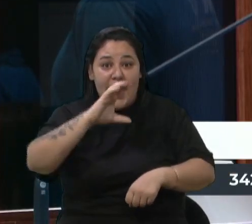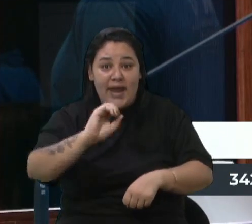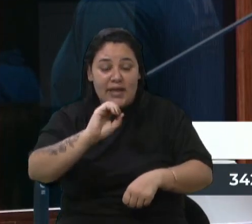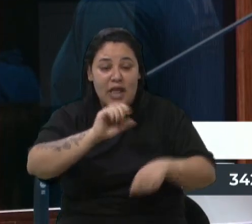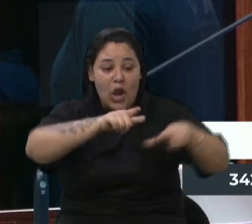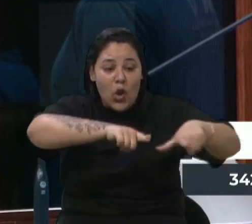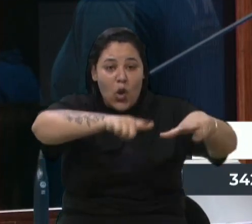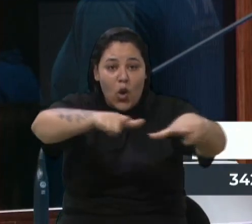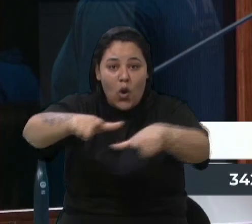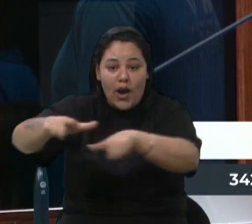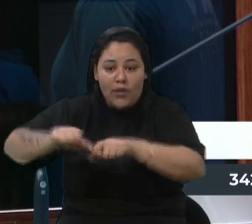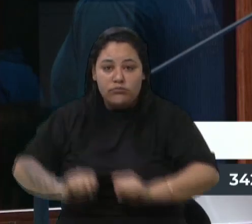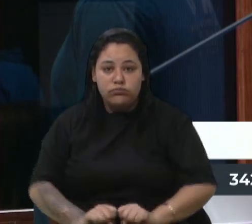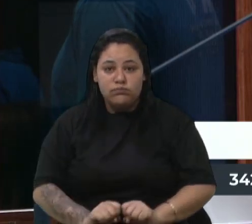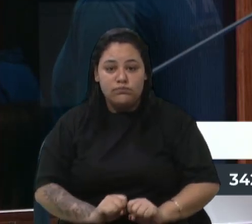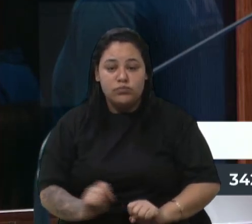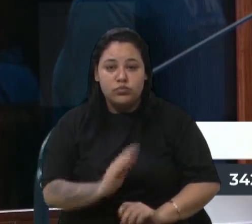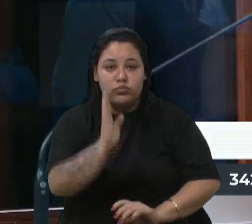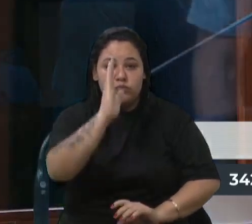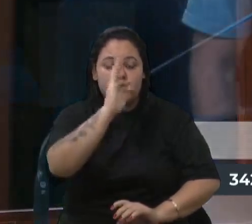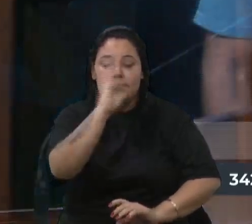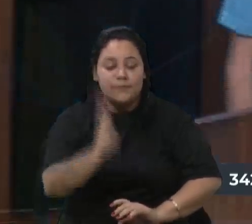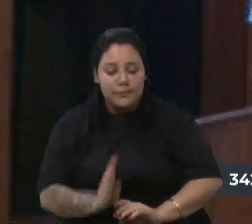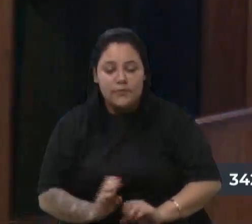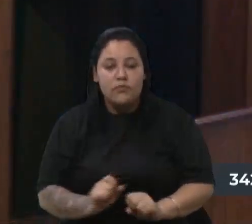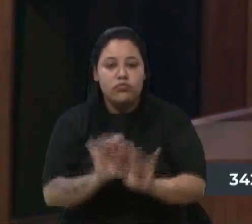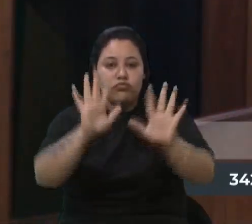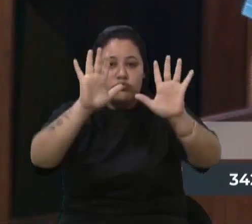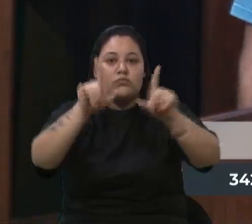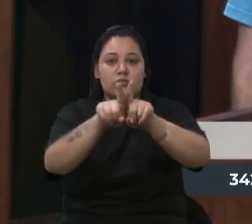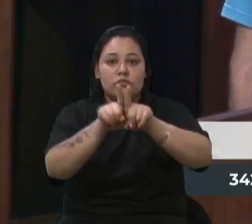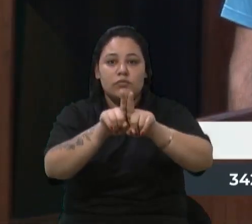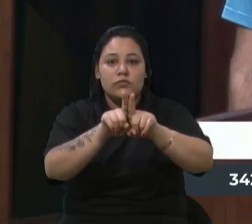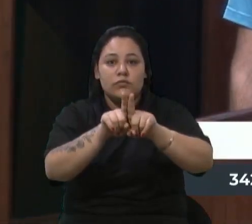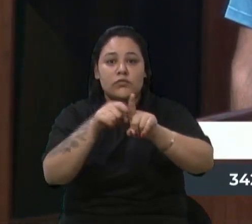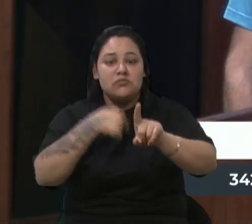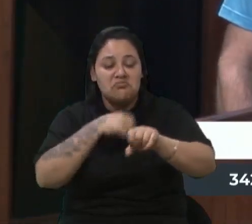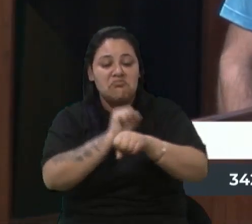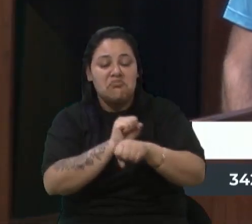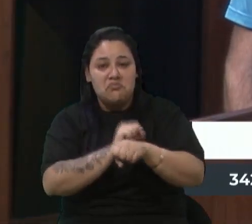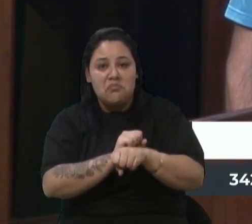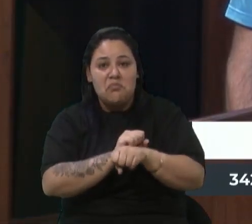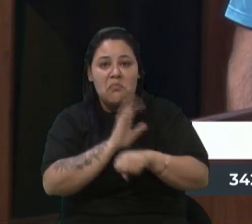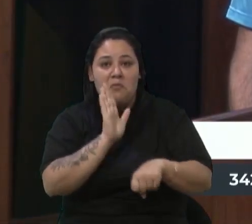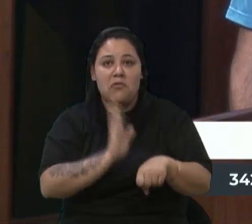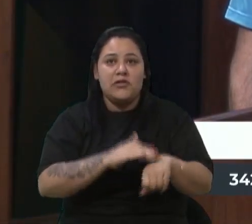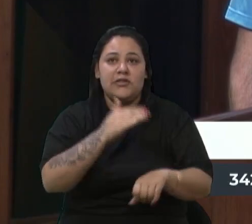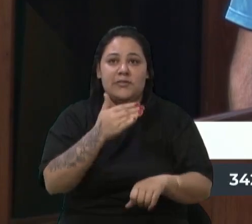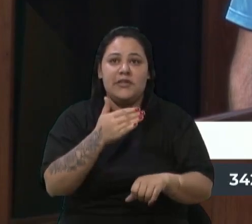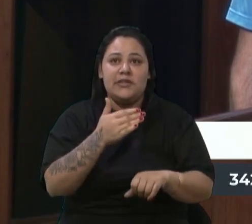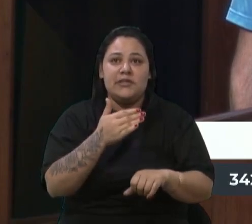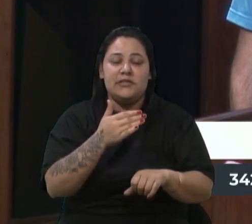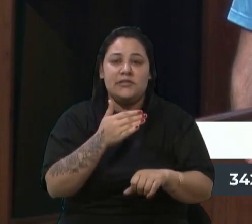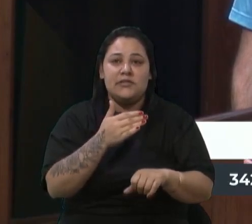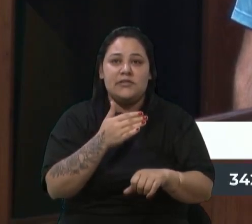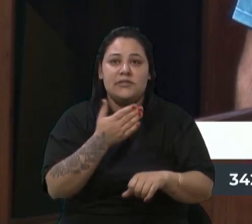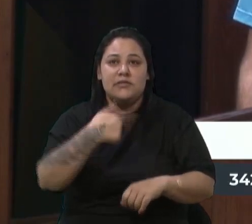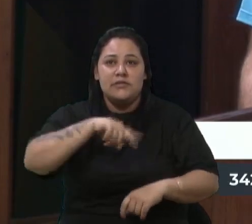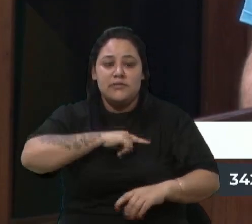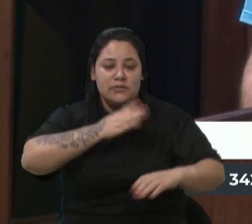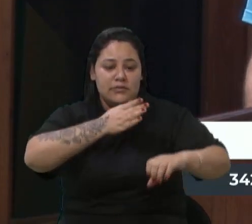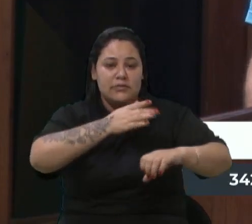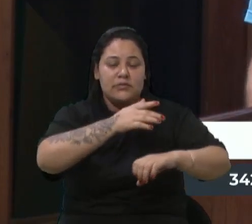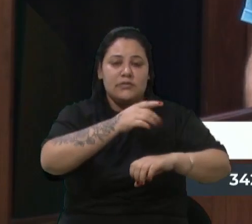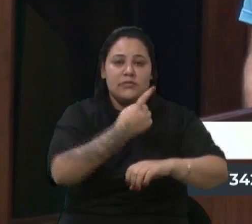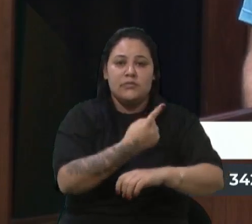Brasil. Estima-se, então, que mais de 1.700 famílias participam ativamente nas